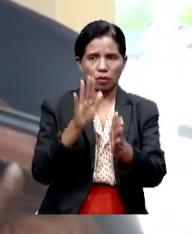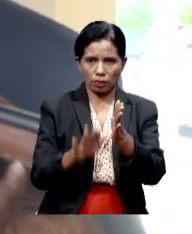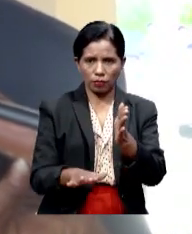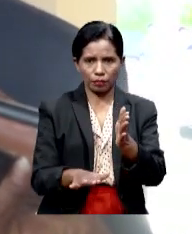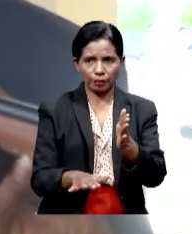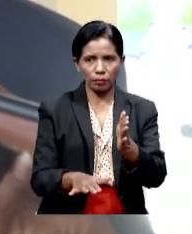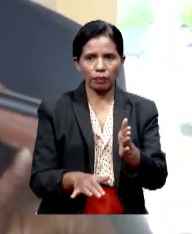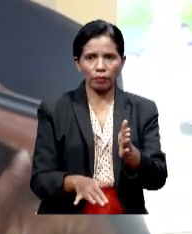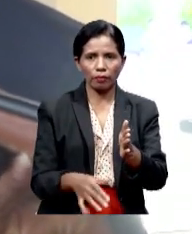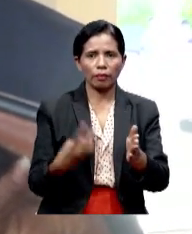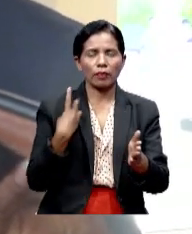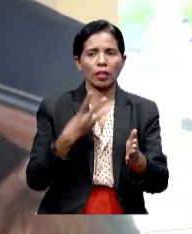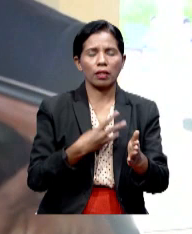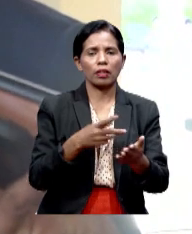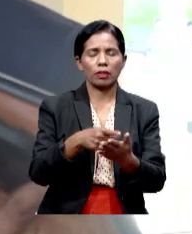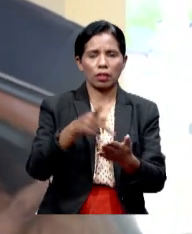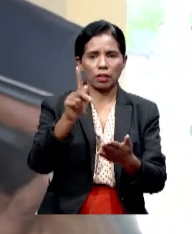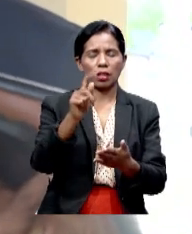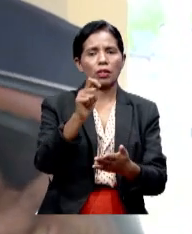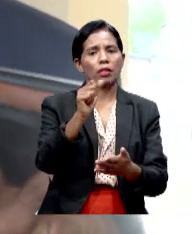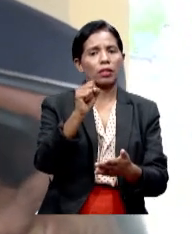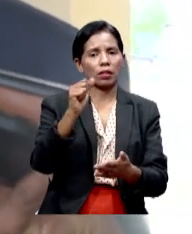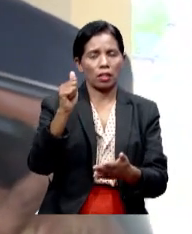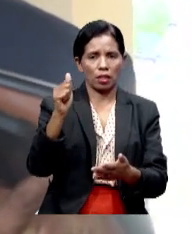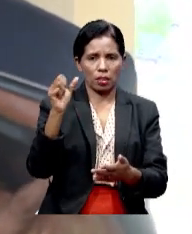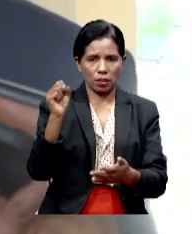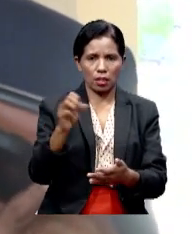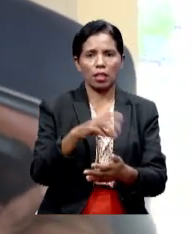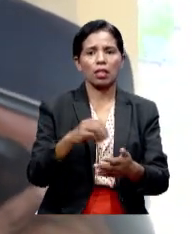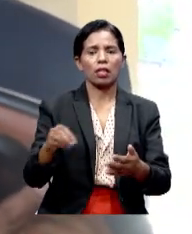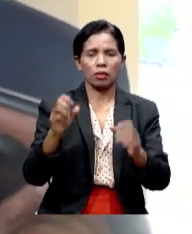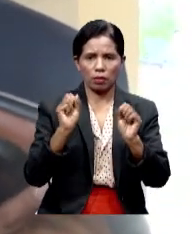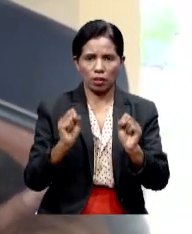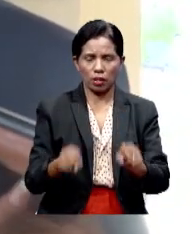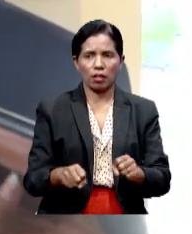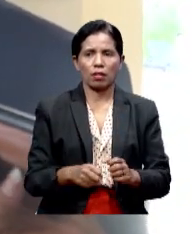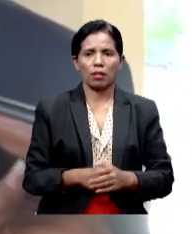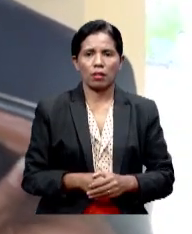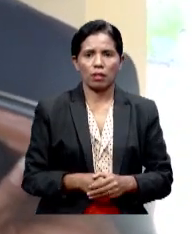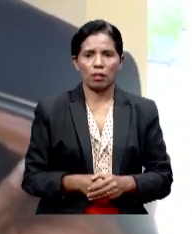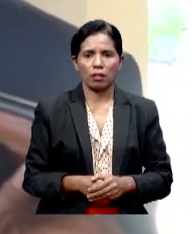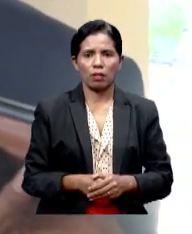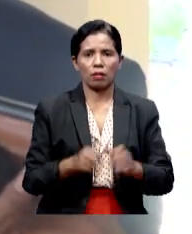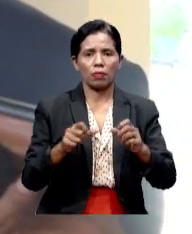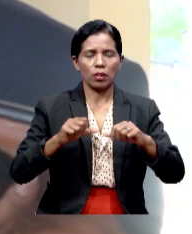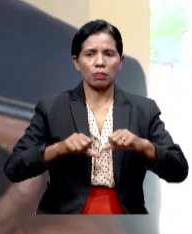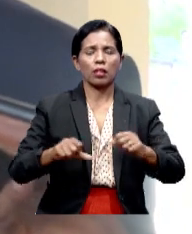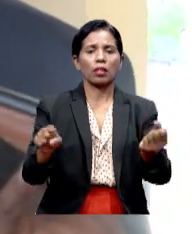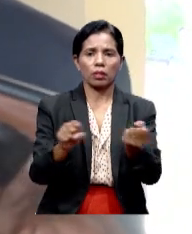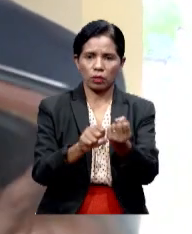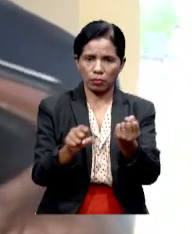tia imposto sobre importação niane, hodi nune bele contribui